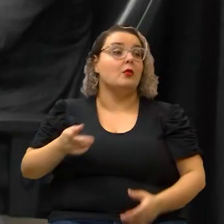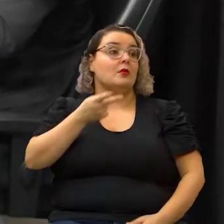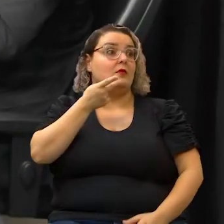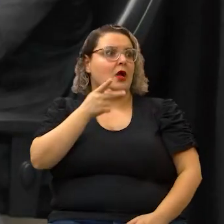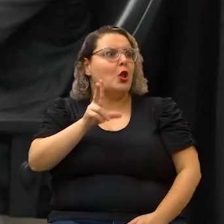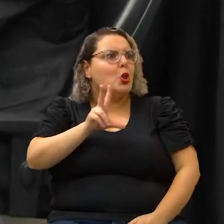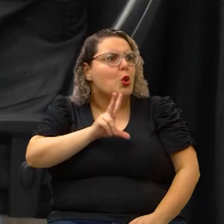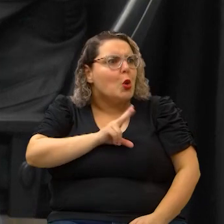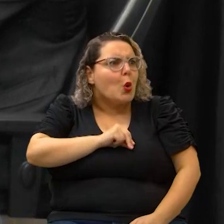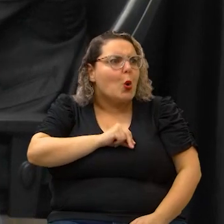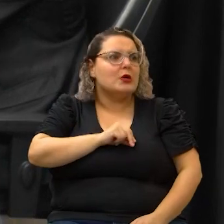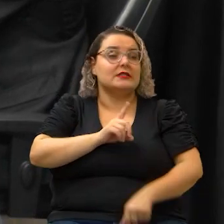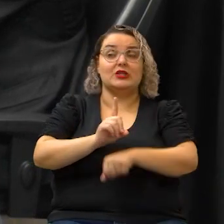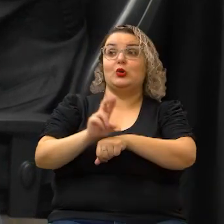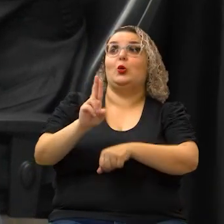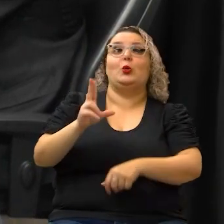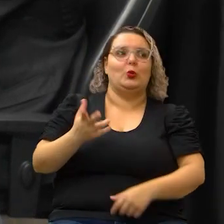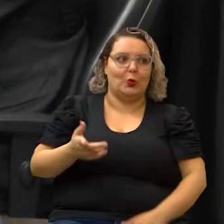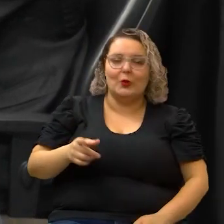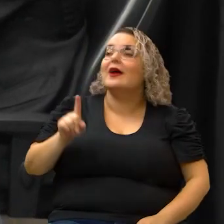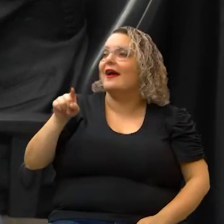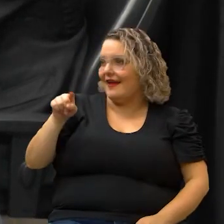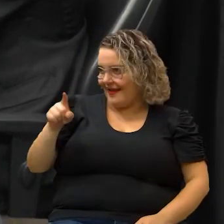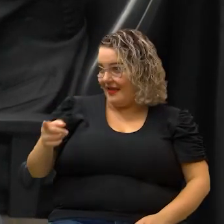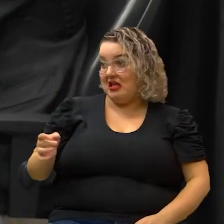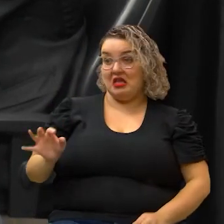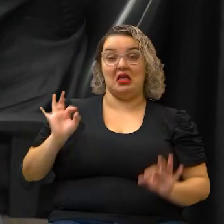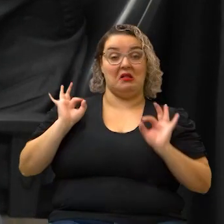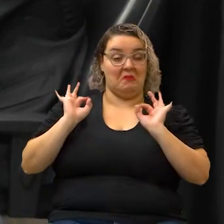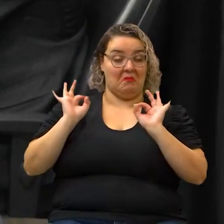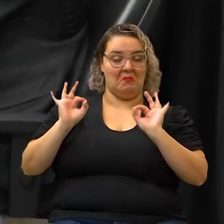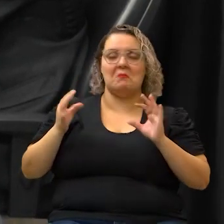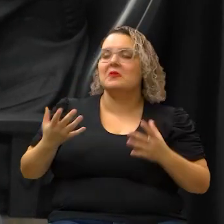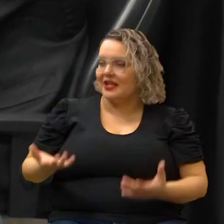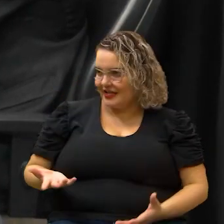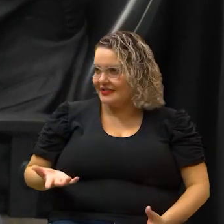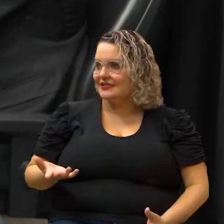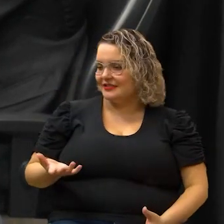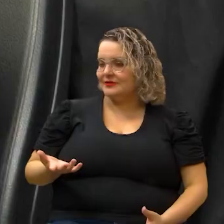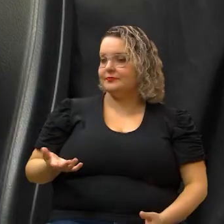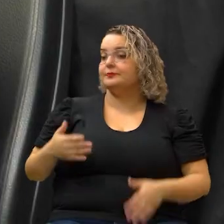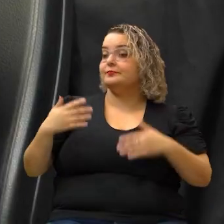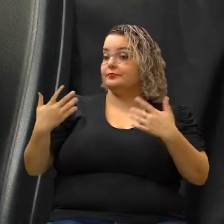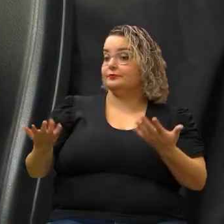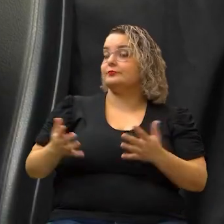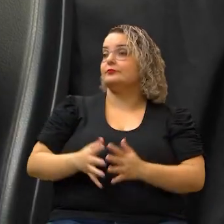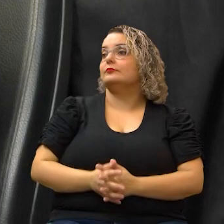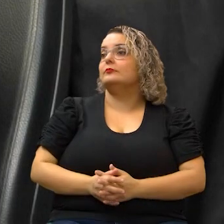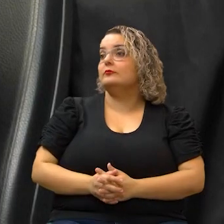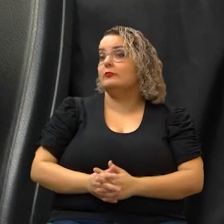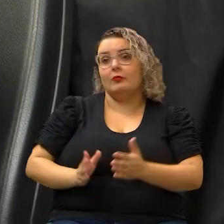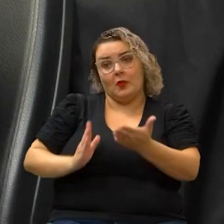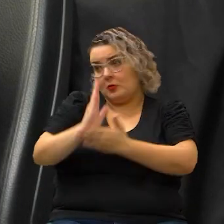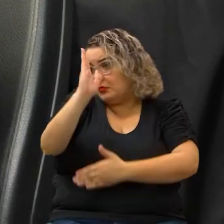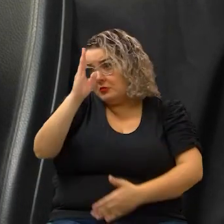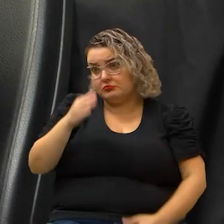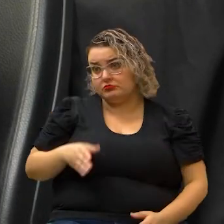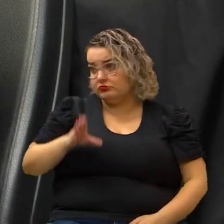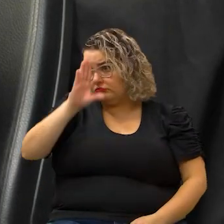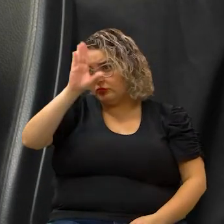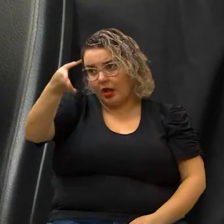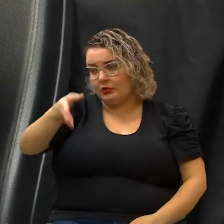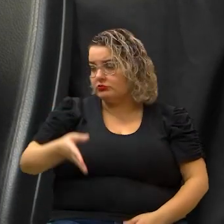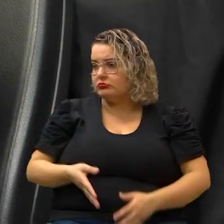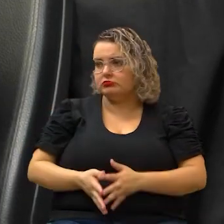nossa, você vai se formar doutor, né? Era uma coisa chique, né? E então, eu passei direto.